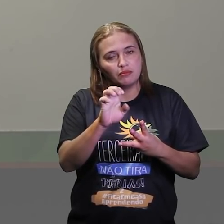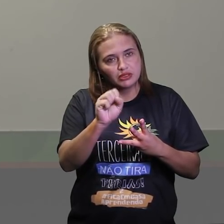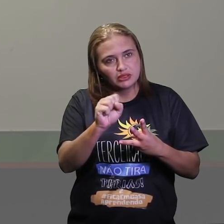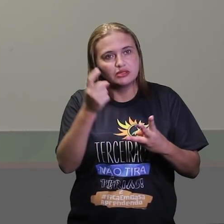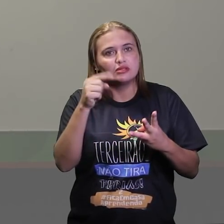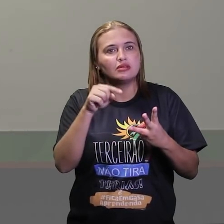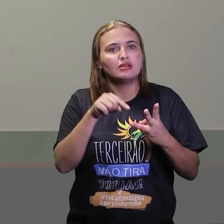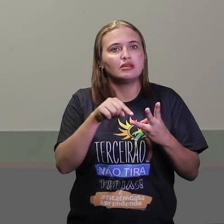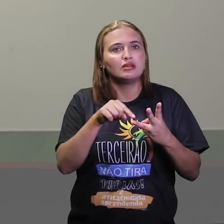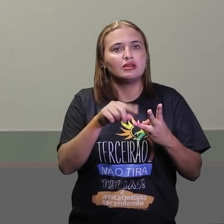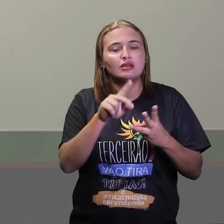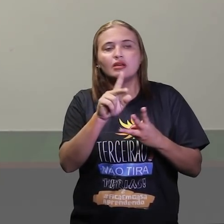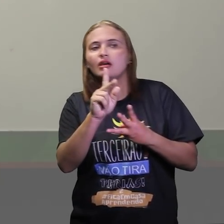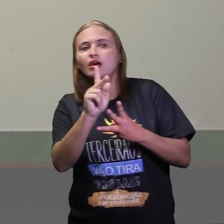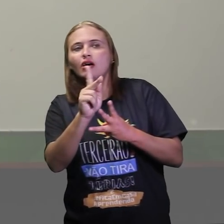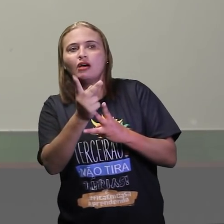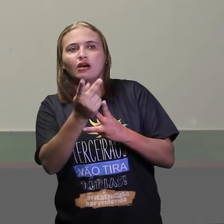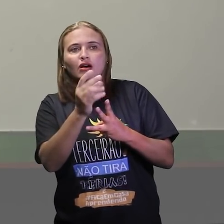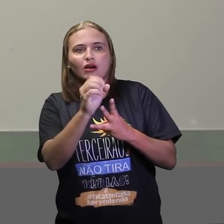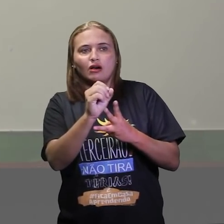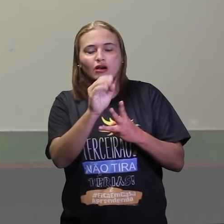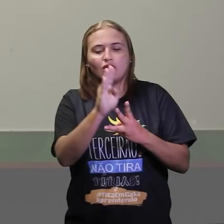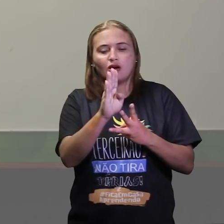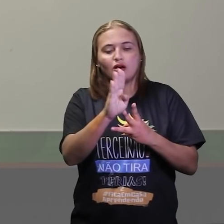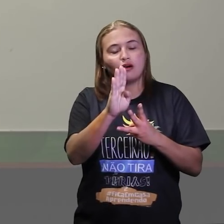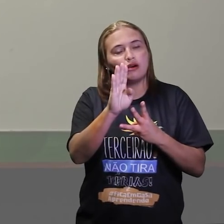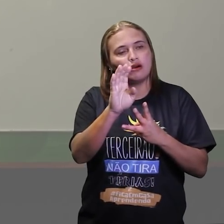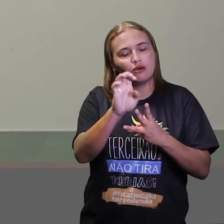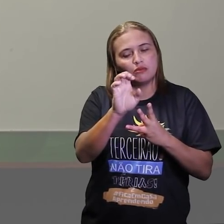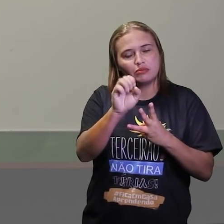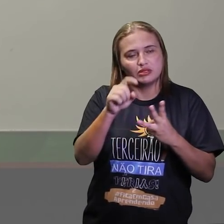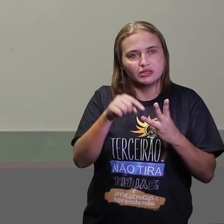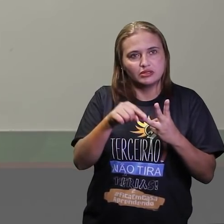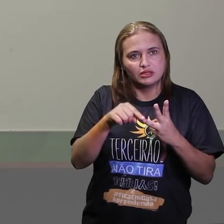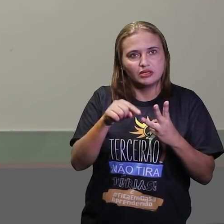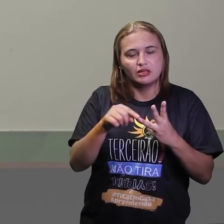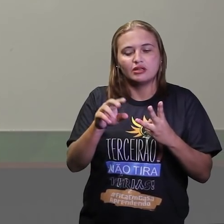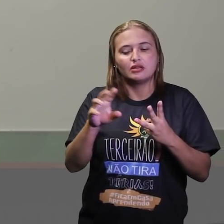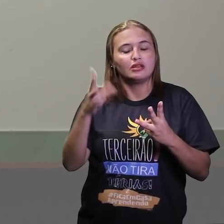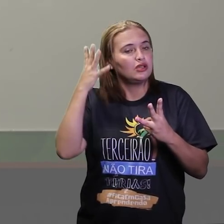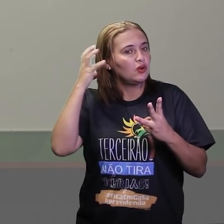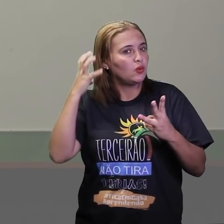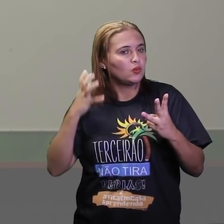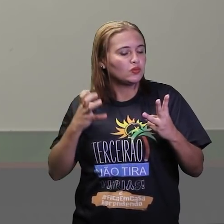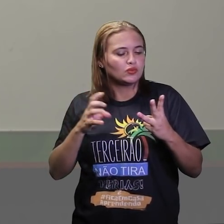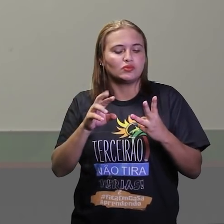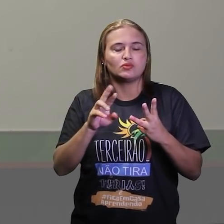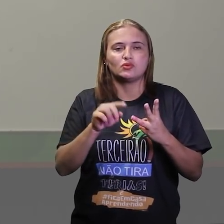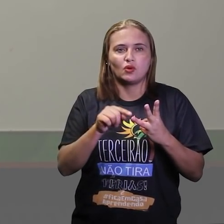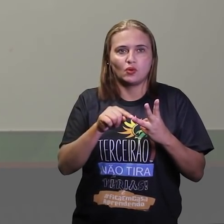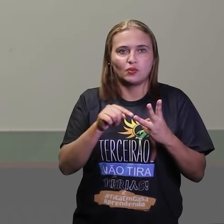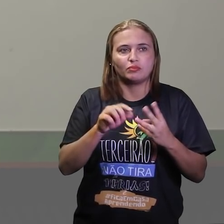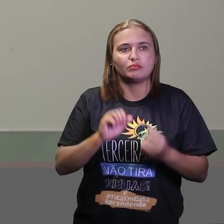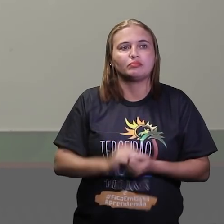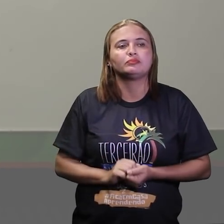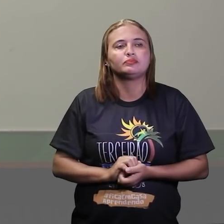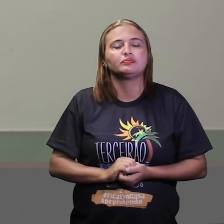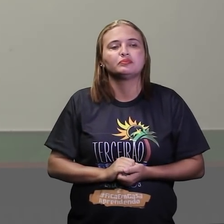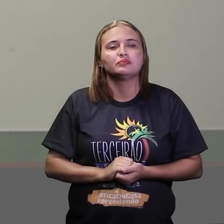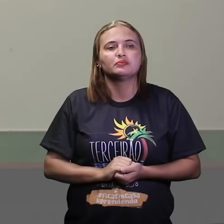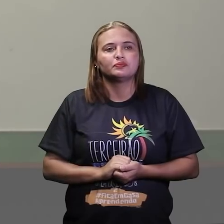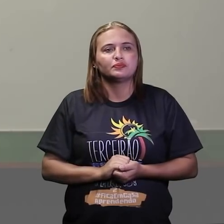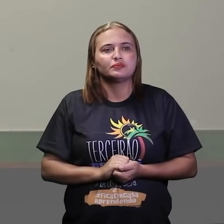moderna. Detalhe interessante. Então vamos lá. Hobbes é um herdeiro de Maquiavel, ok? E o que eu vou te chamar, quais são as dicas?